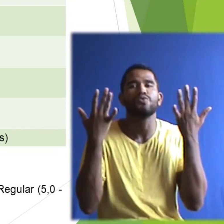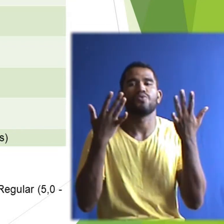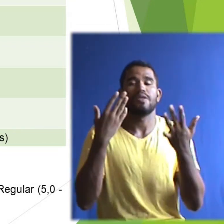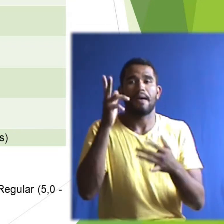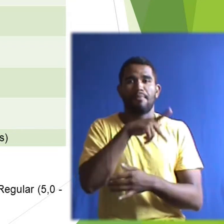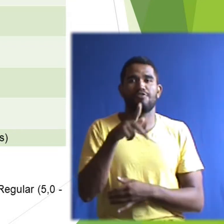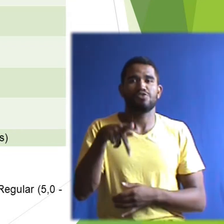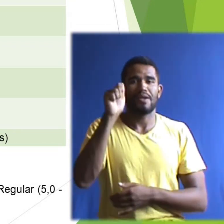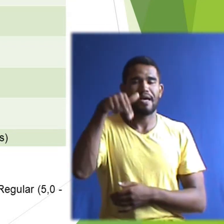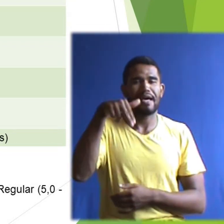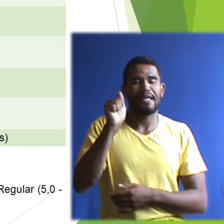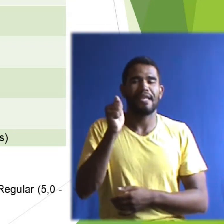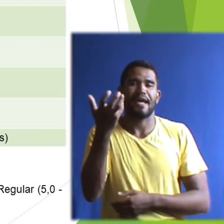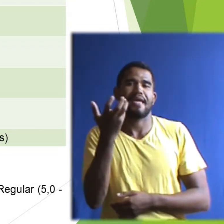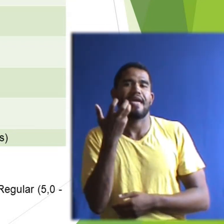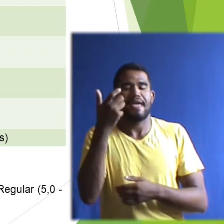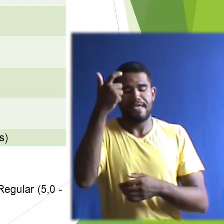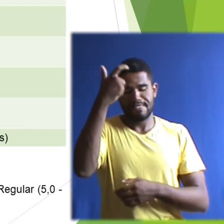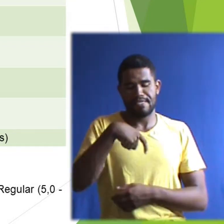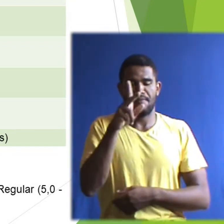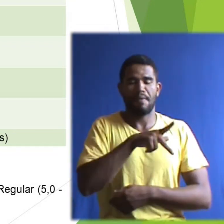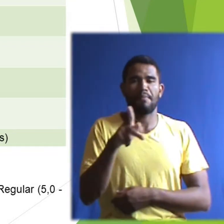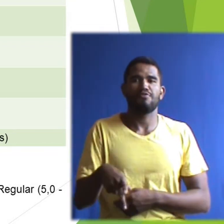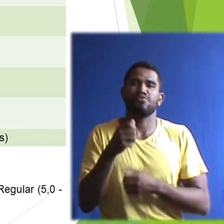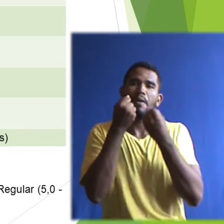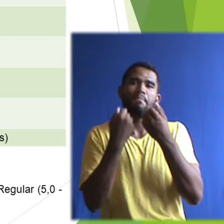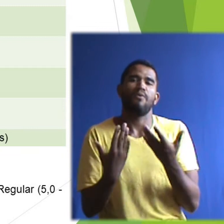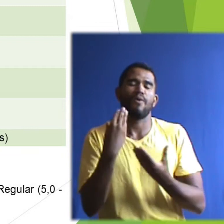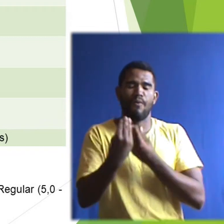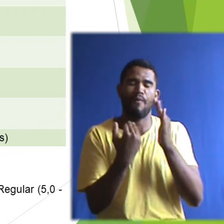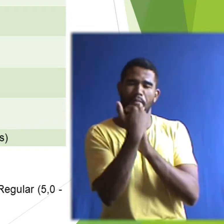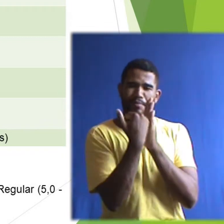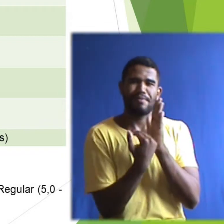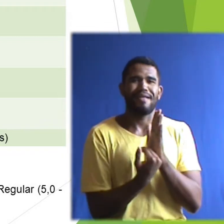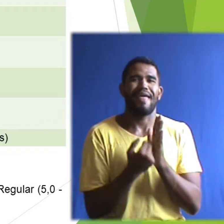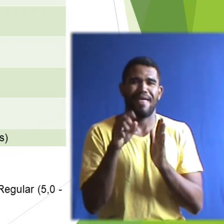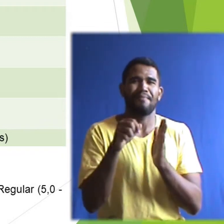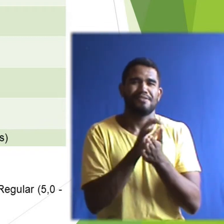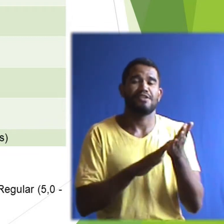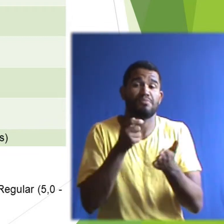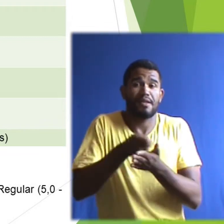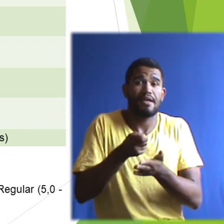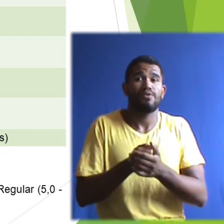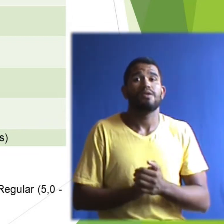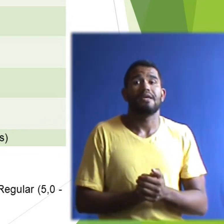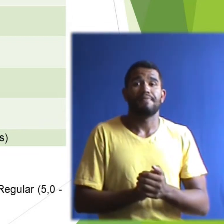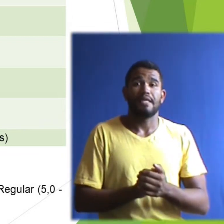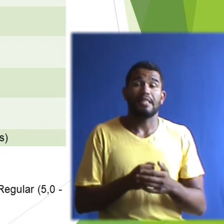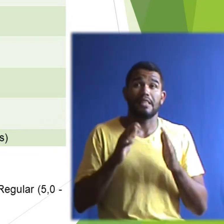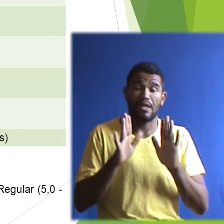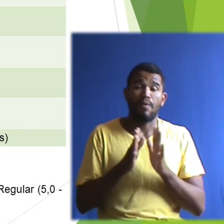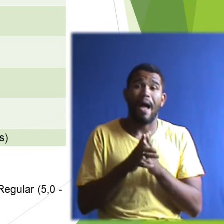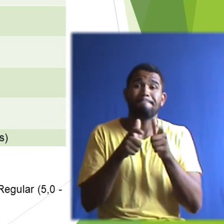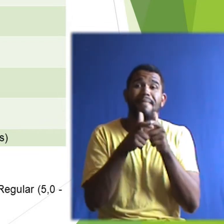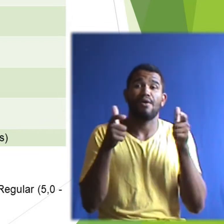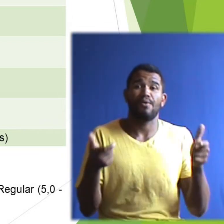leitura, sempre tem umas atividades. Como atividade 1, você só faria a leitura e a reflexão, a resposta mental